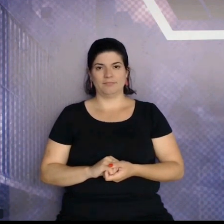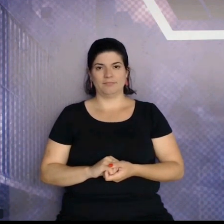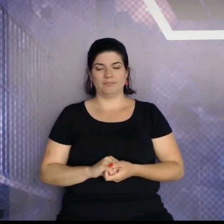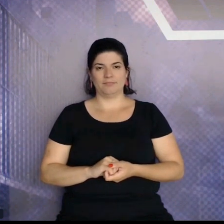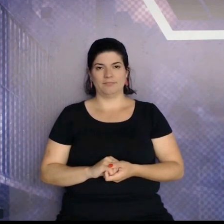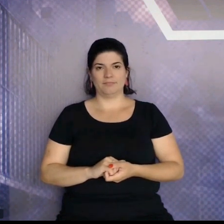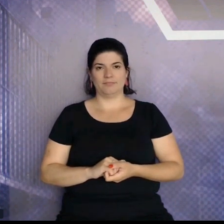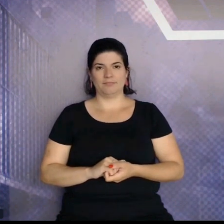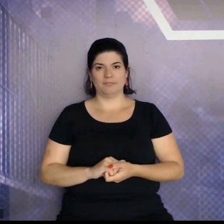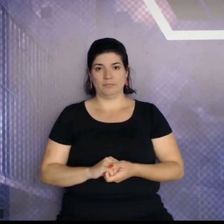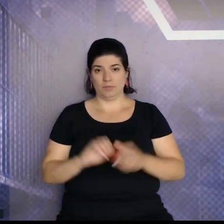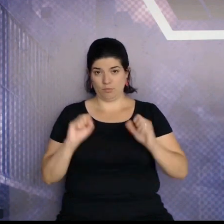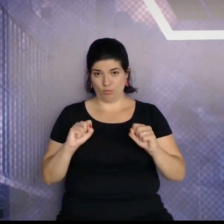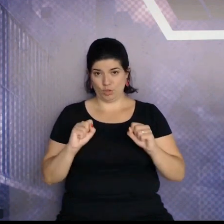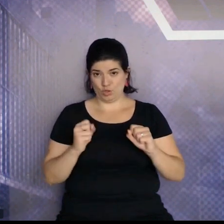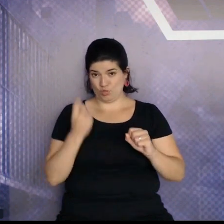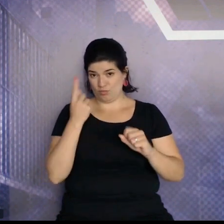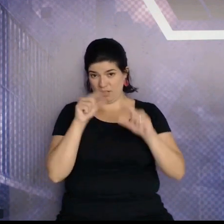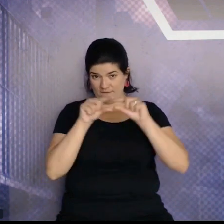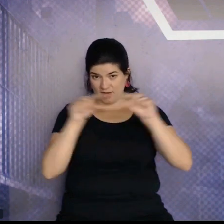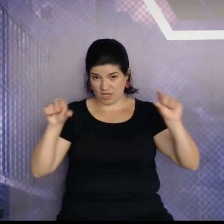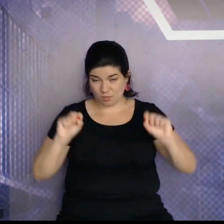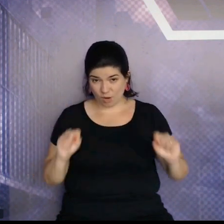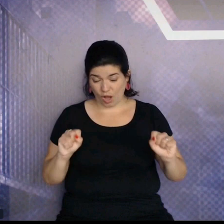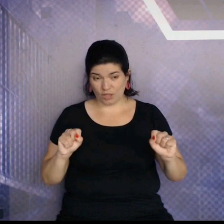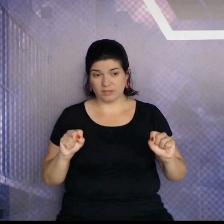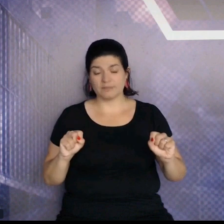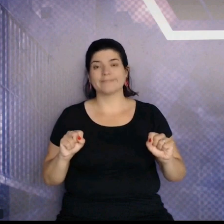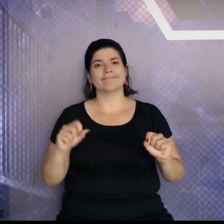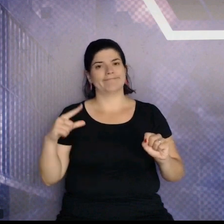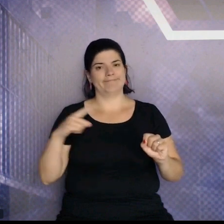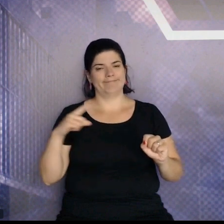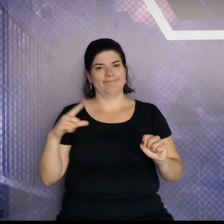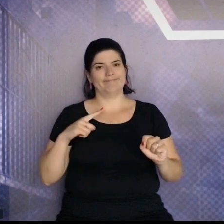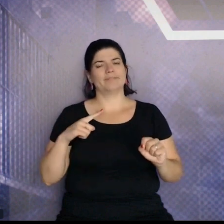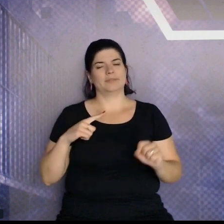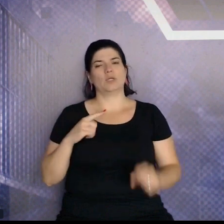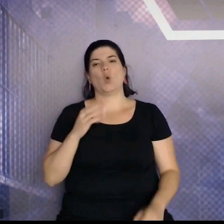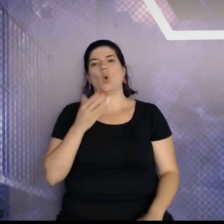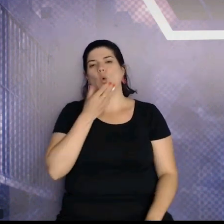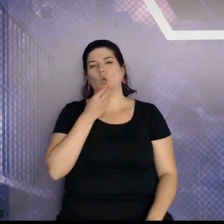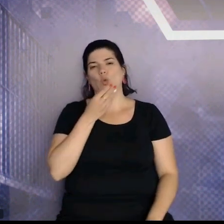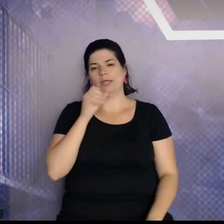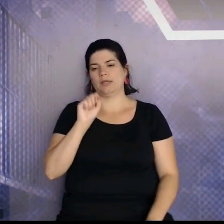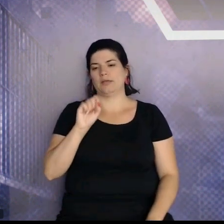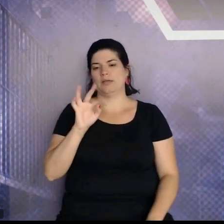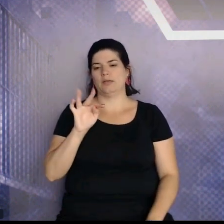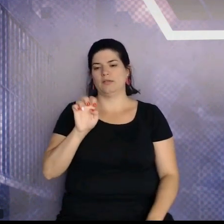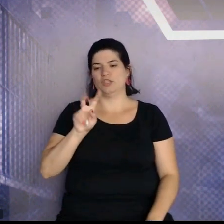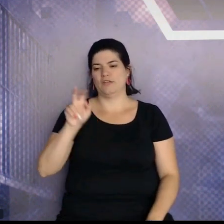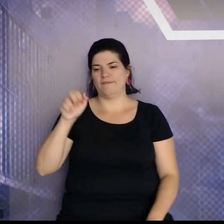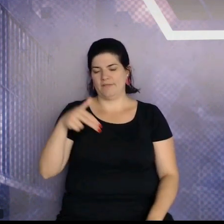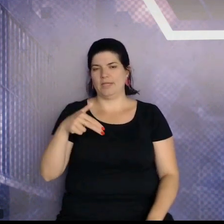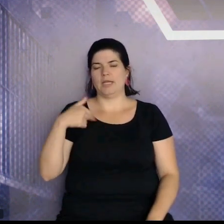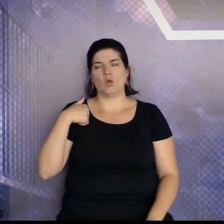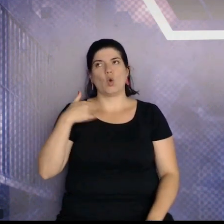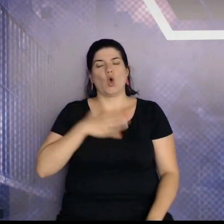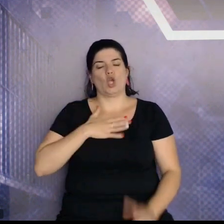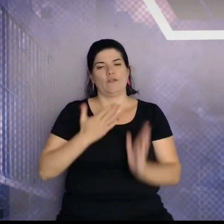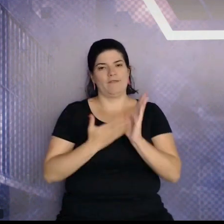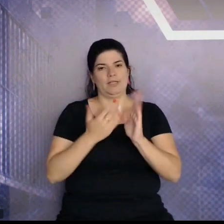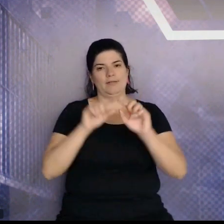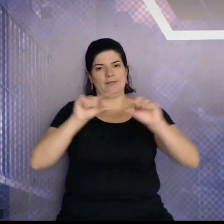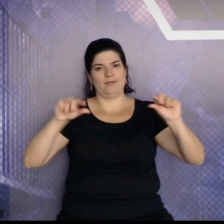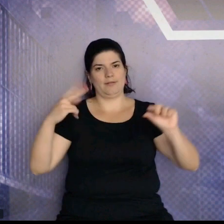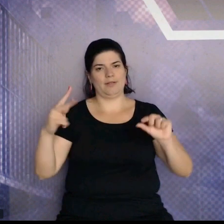Posso responder uma frase? Eu posso responder isso com uma frase? Pode. Tem uma frase do Steven Krug no livro Não Me Faça Pensar, que ele faz o seguinte, Adoro. ele fala